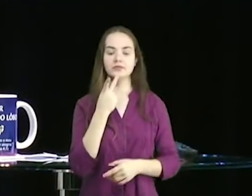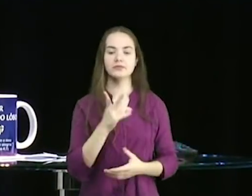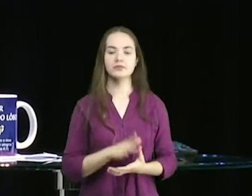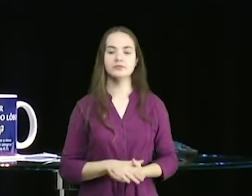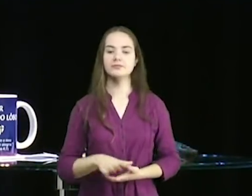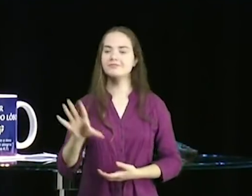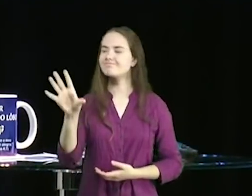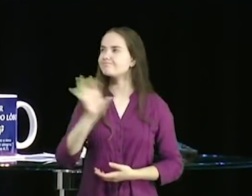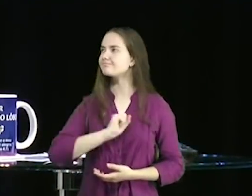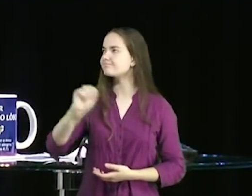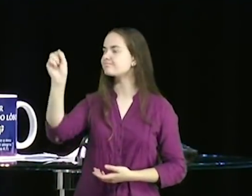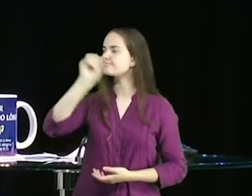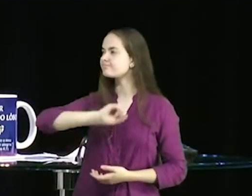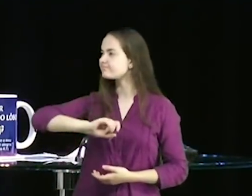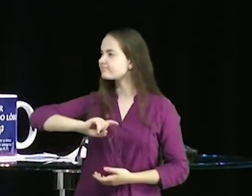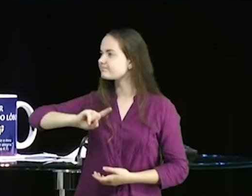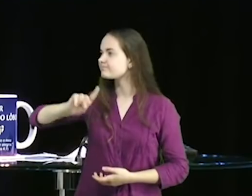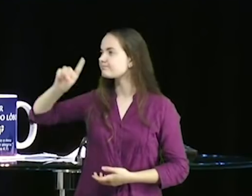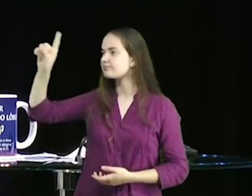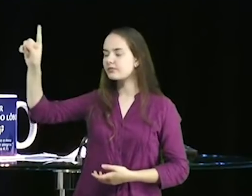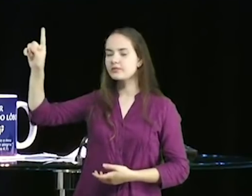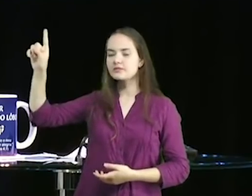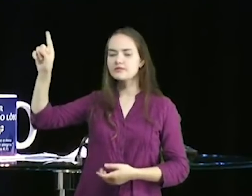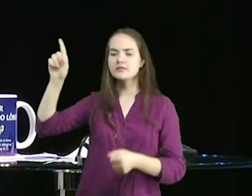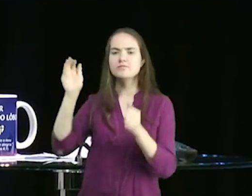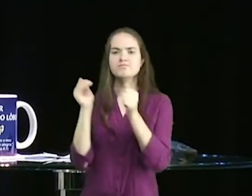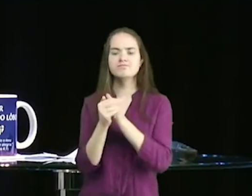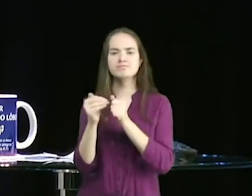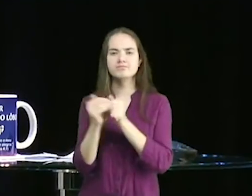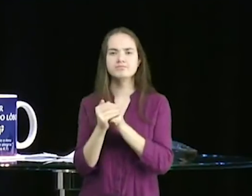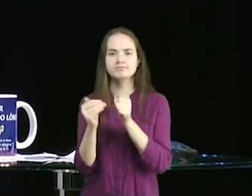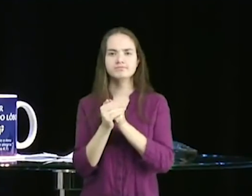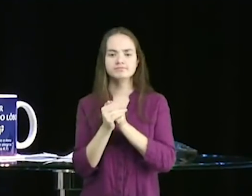Amantíssimo Deus, e fez aquela oração